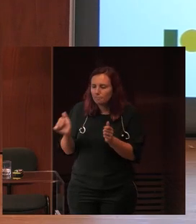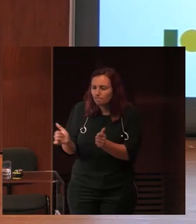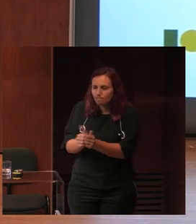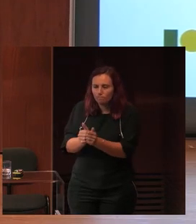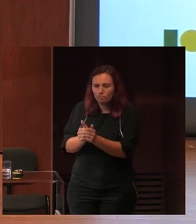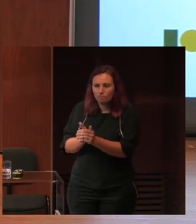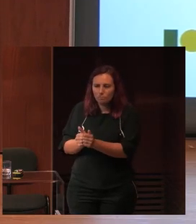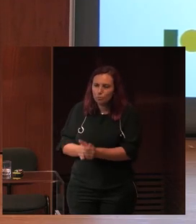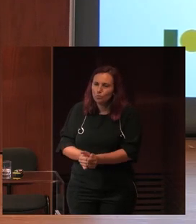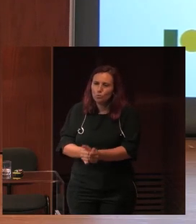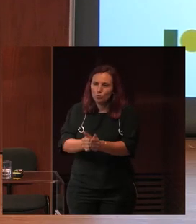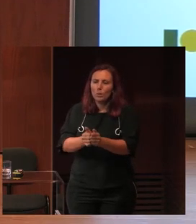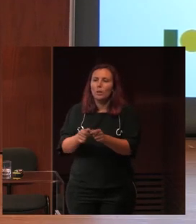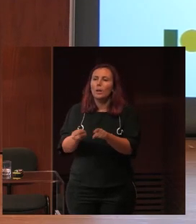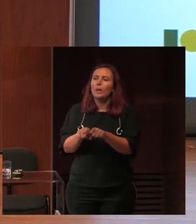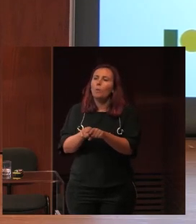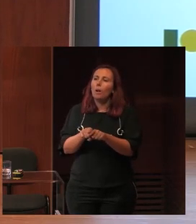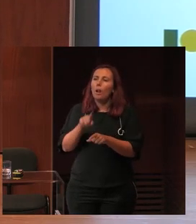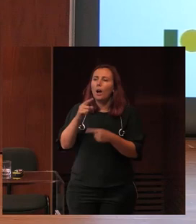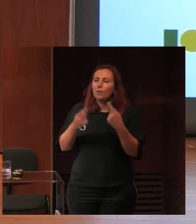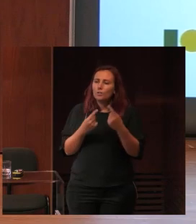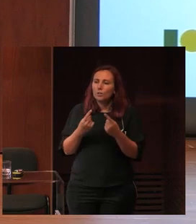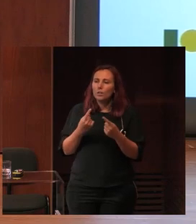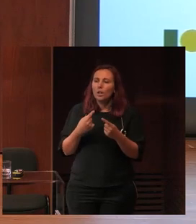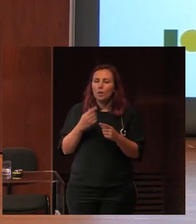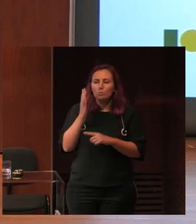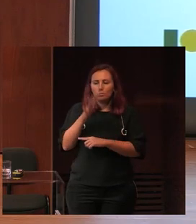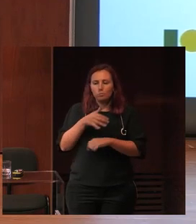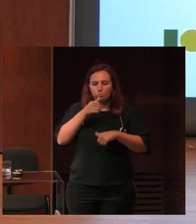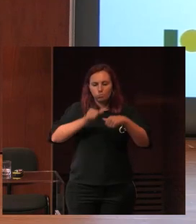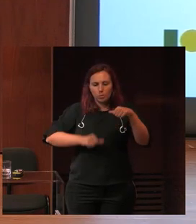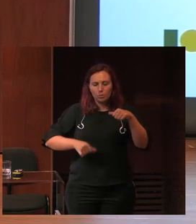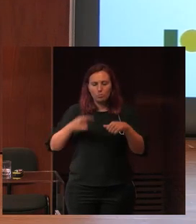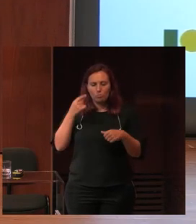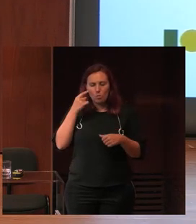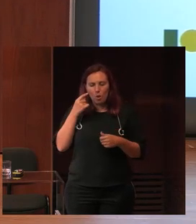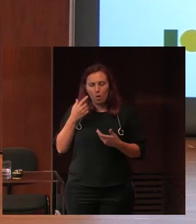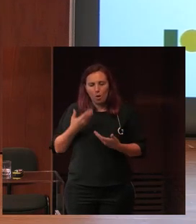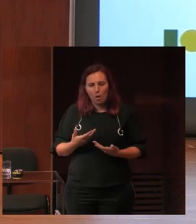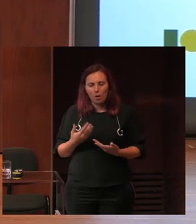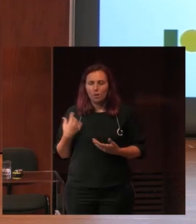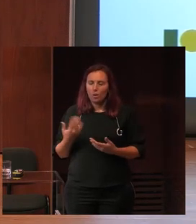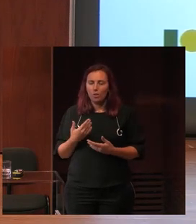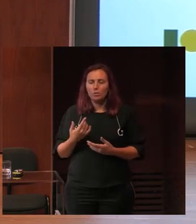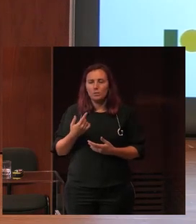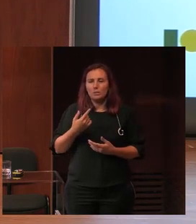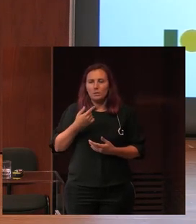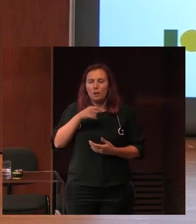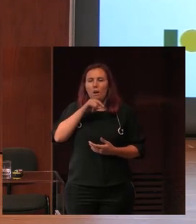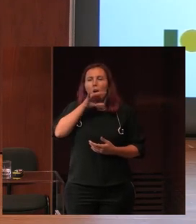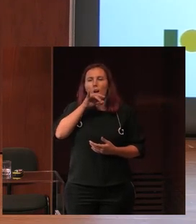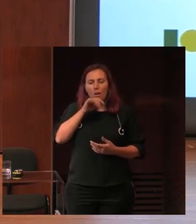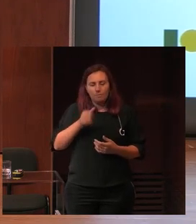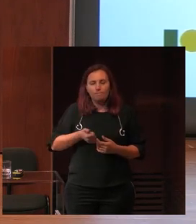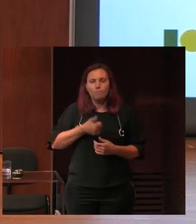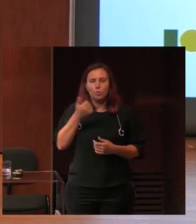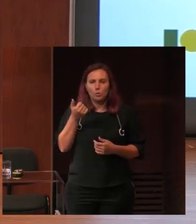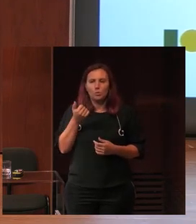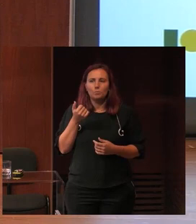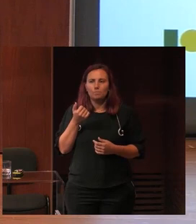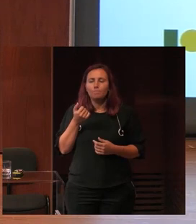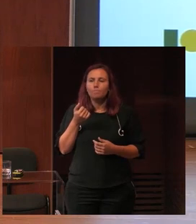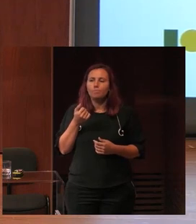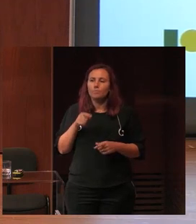e quanto mais não seja, até porque depois de ouvirmos esta intervenção da Bárbara, nós ficamos a perceber ainda melhor, de uma forma bastante